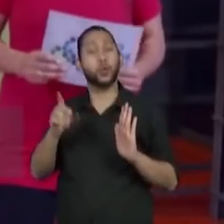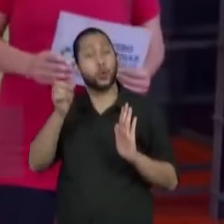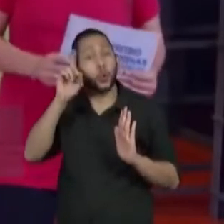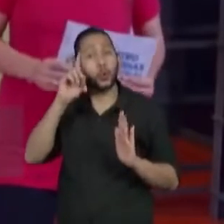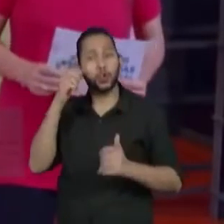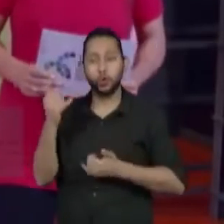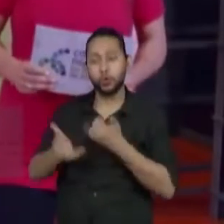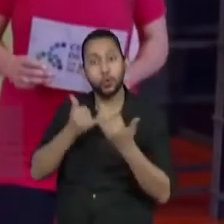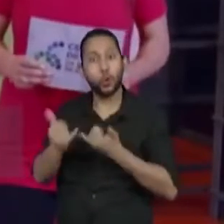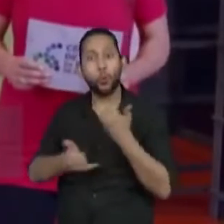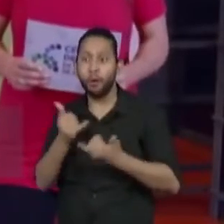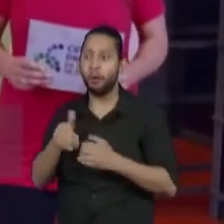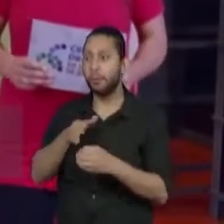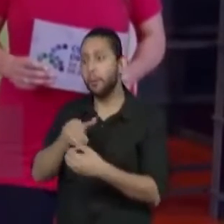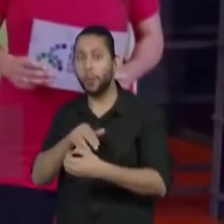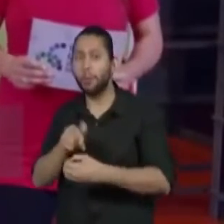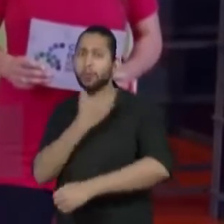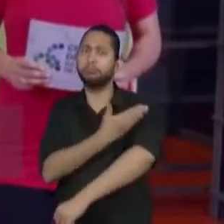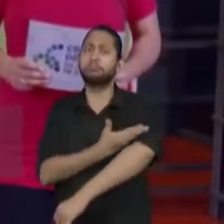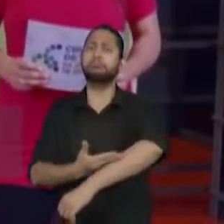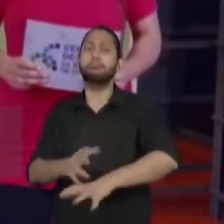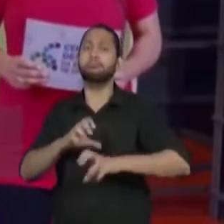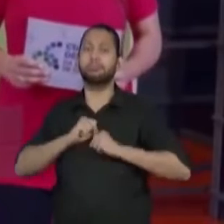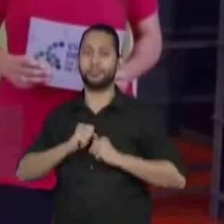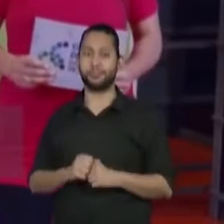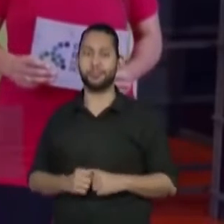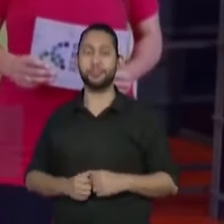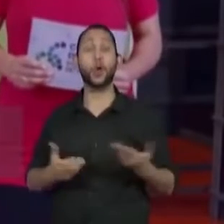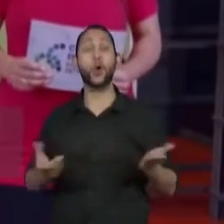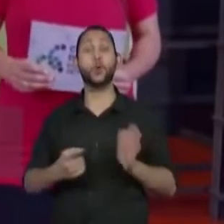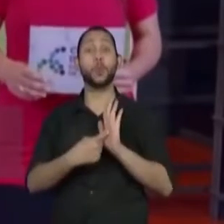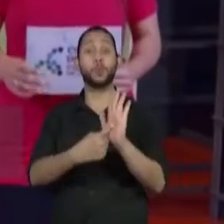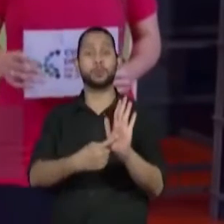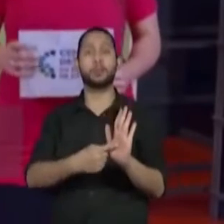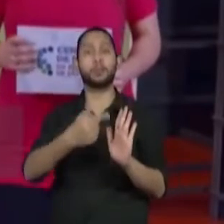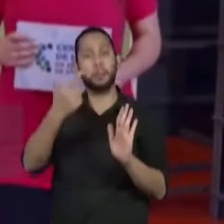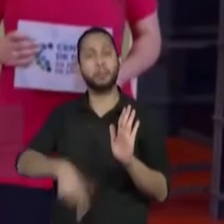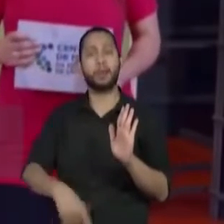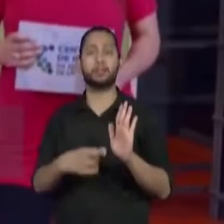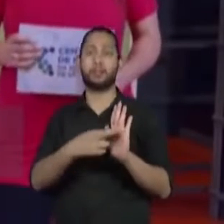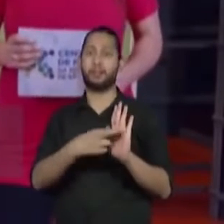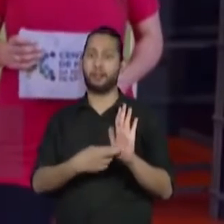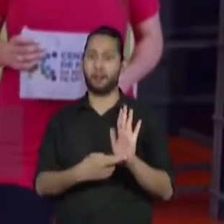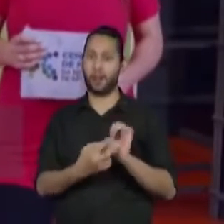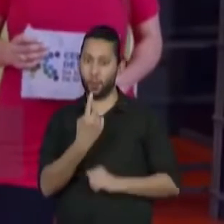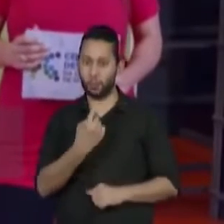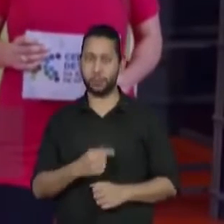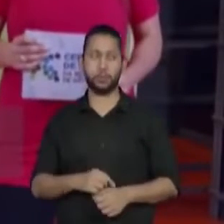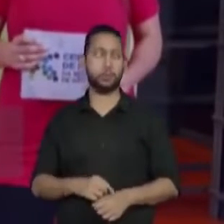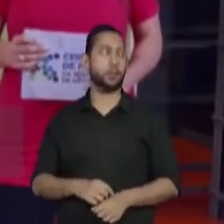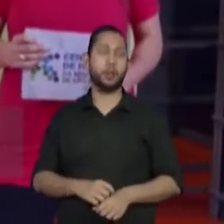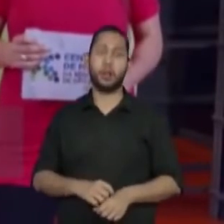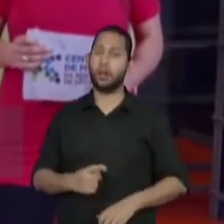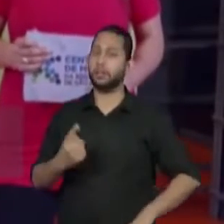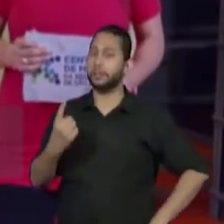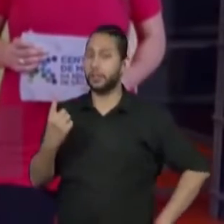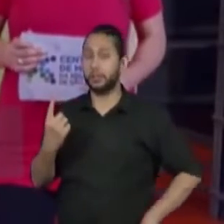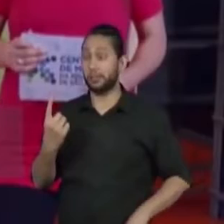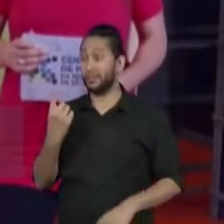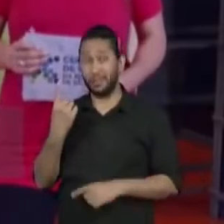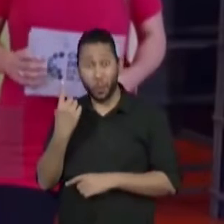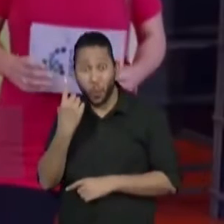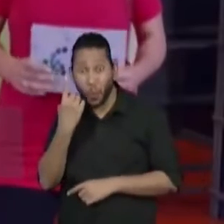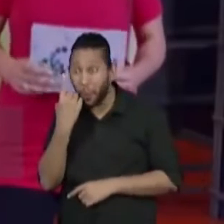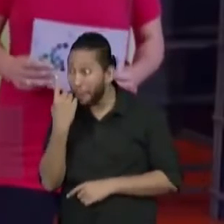assunto. Isso mesmo. Então vamos lá, mais uma regra que às vezes ela é motivo até de